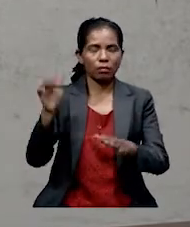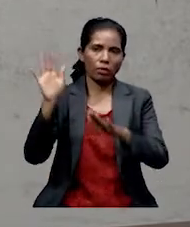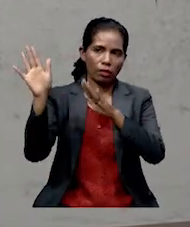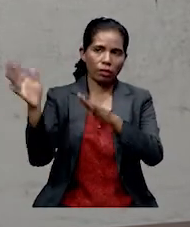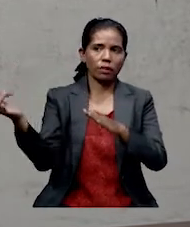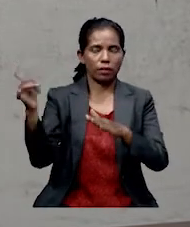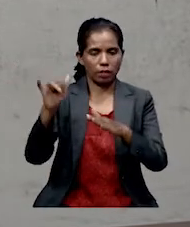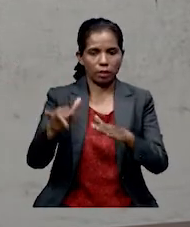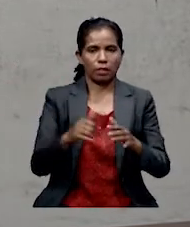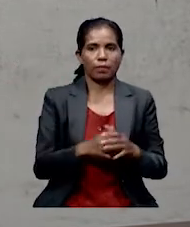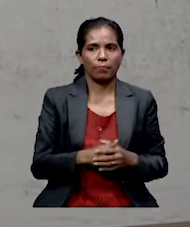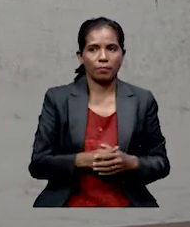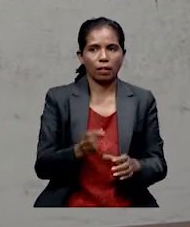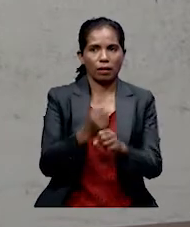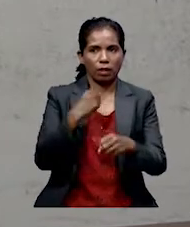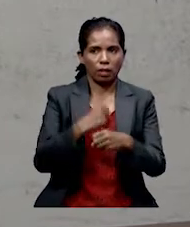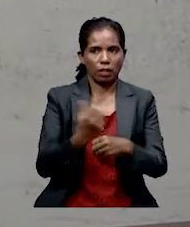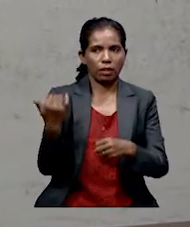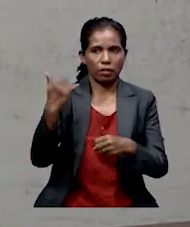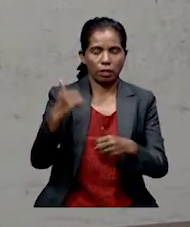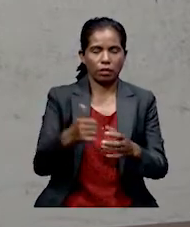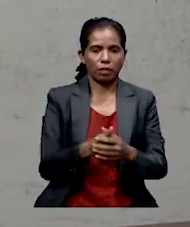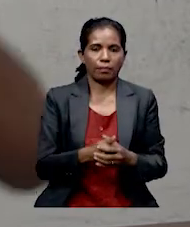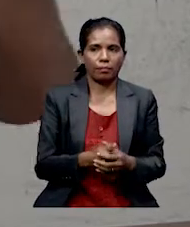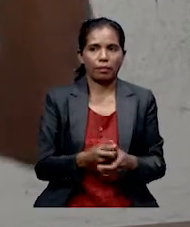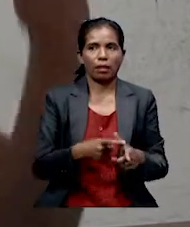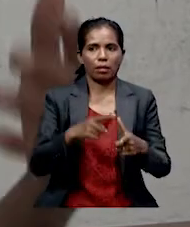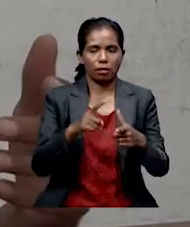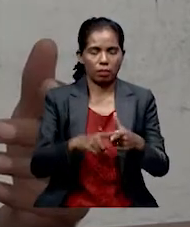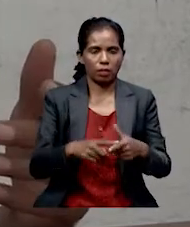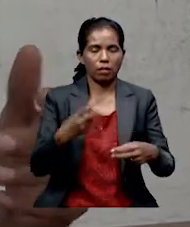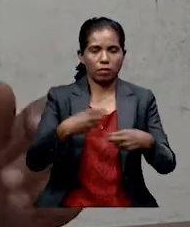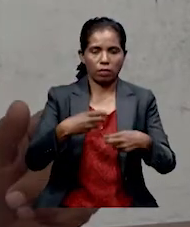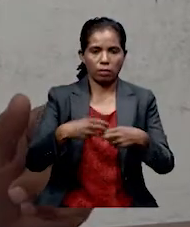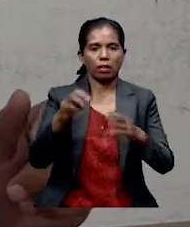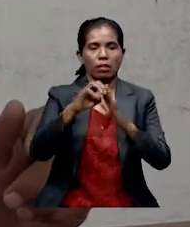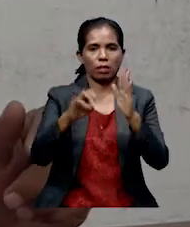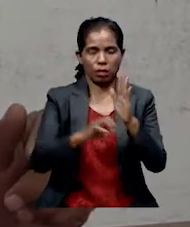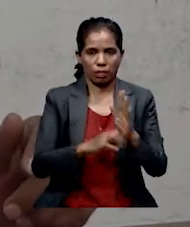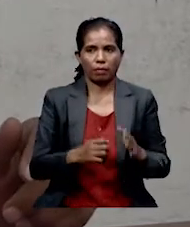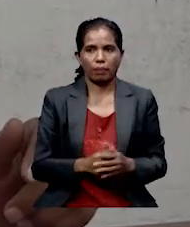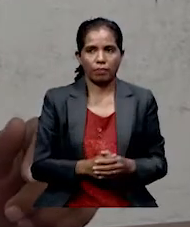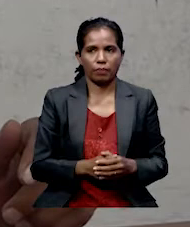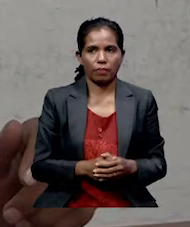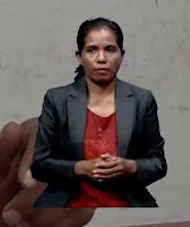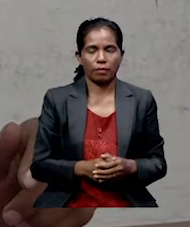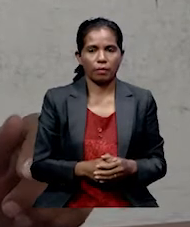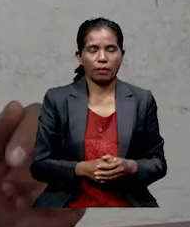racismo halo sirne a marginal depois sai desafio para estar então papel buat ini